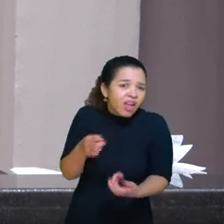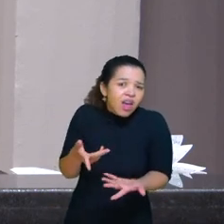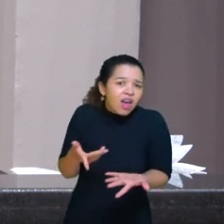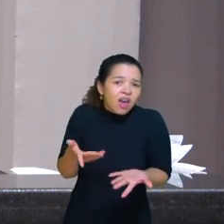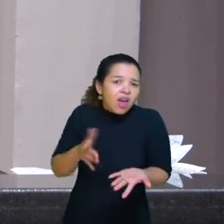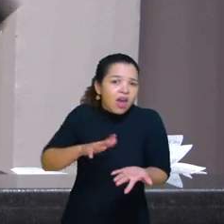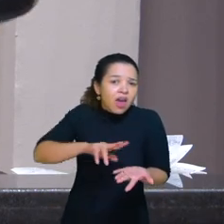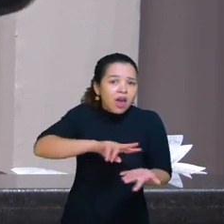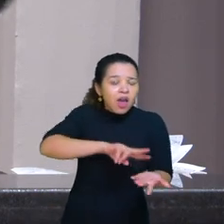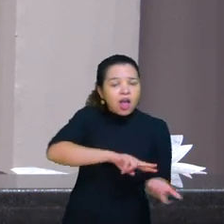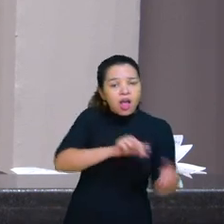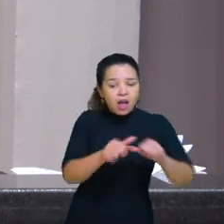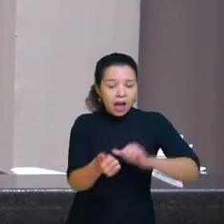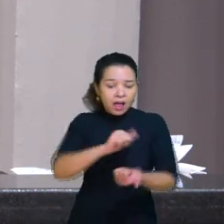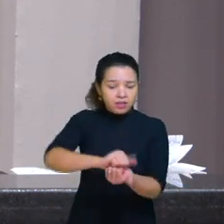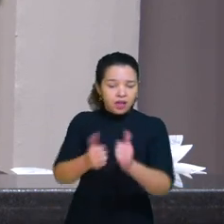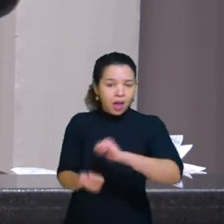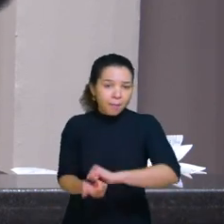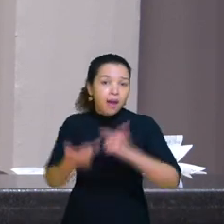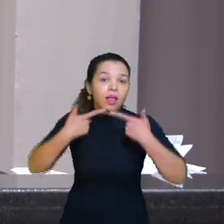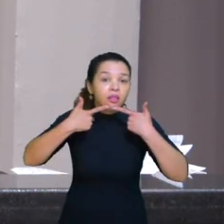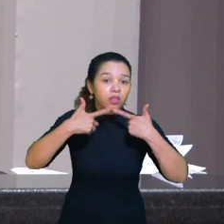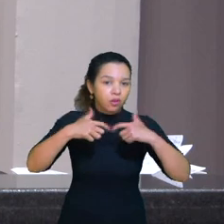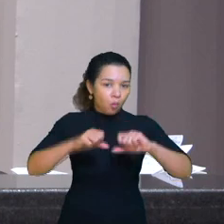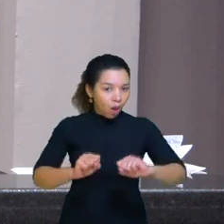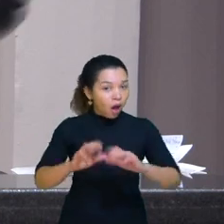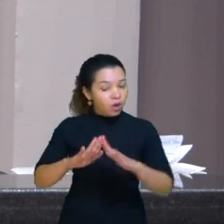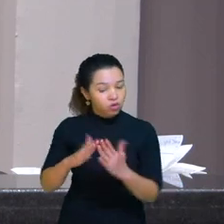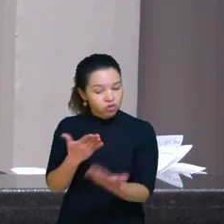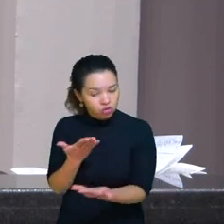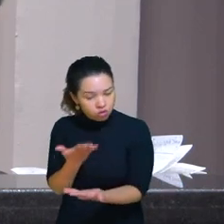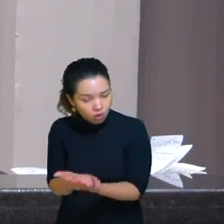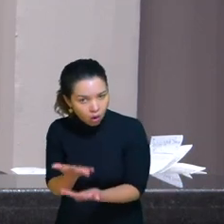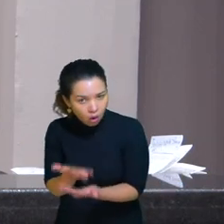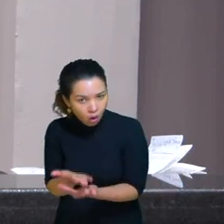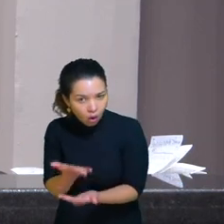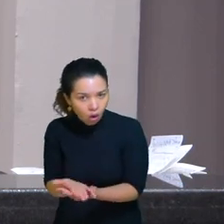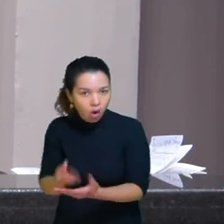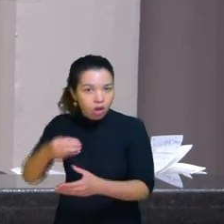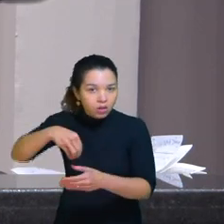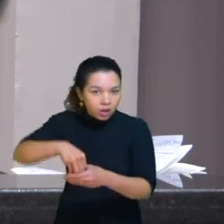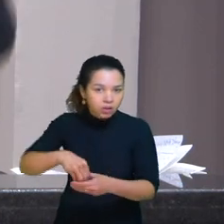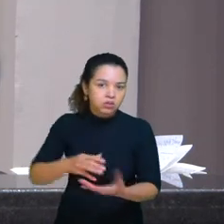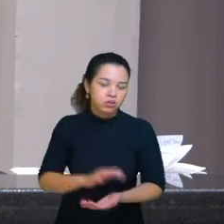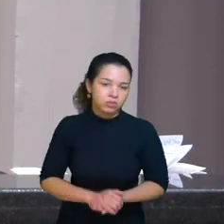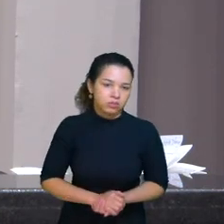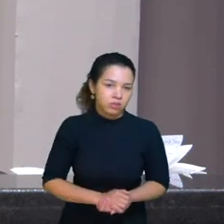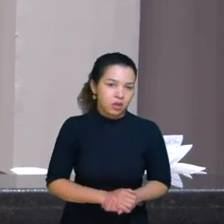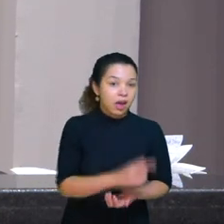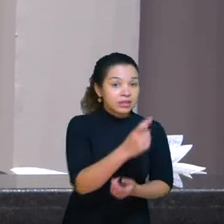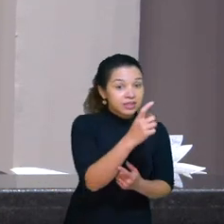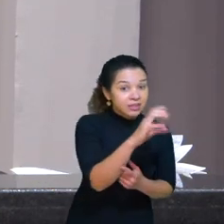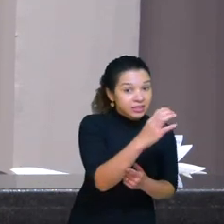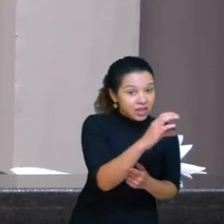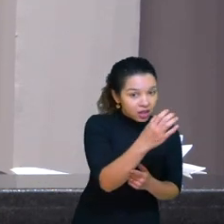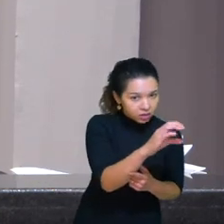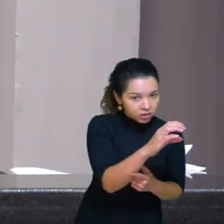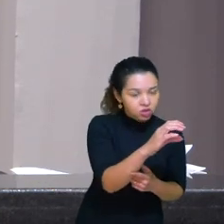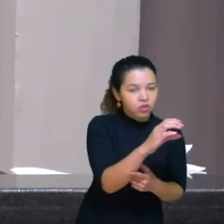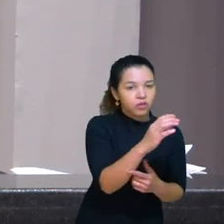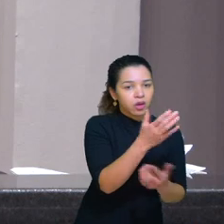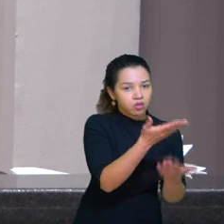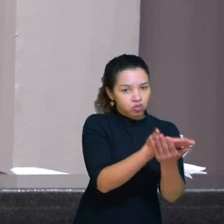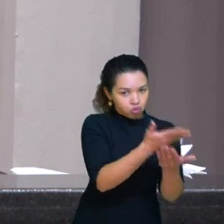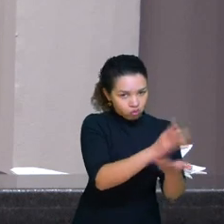a transposição da linguagem escolar da linguagem científica para a linguagem escolar a